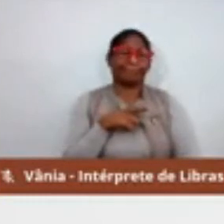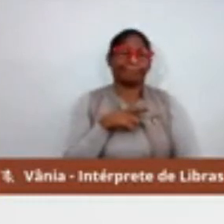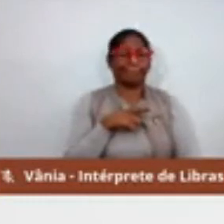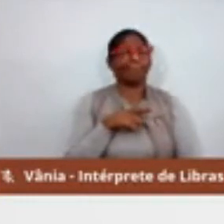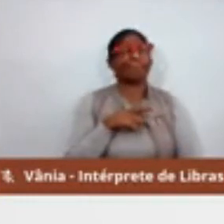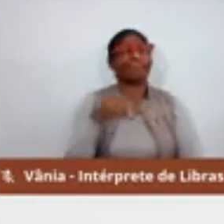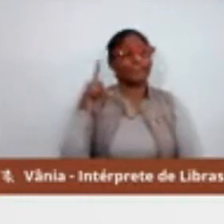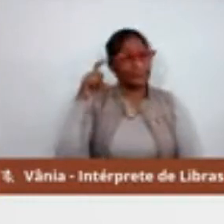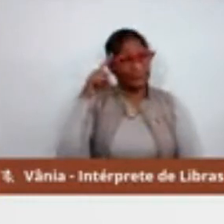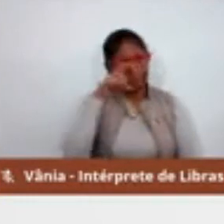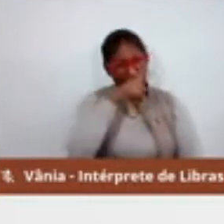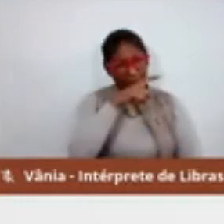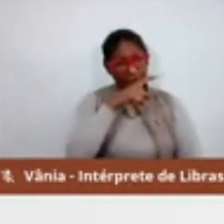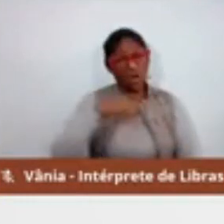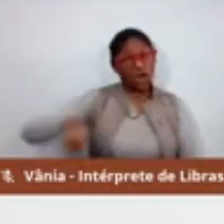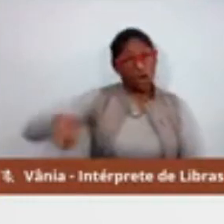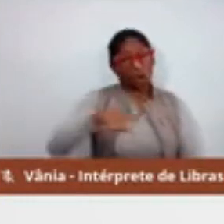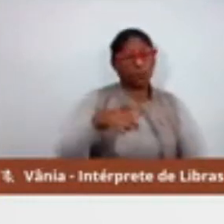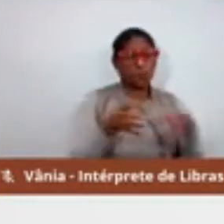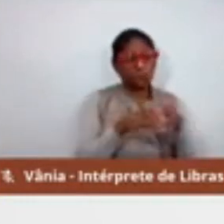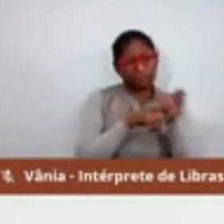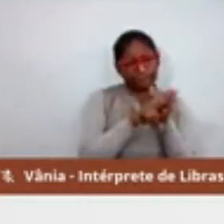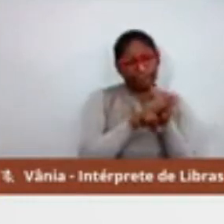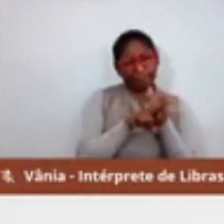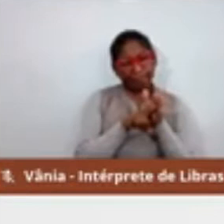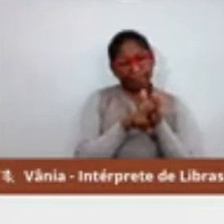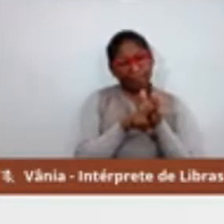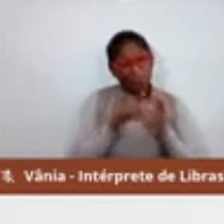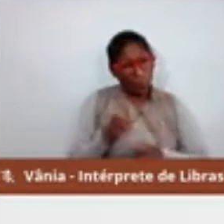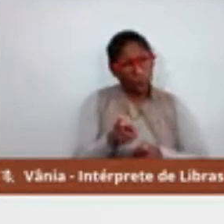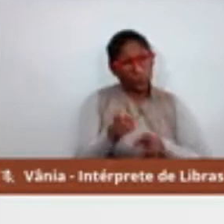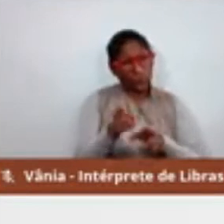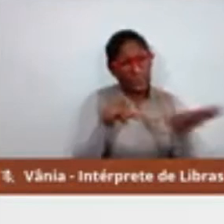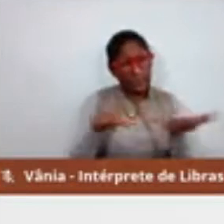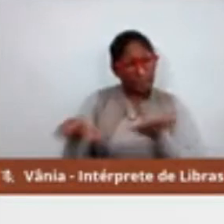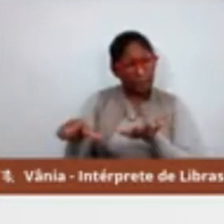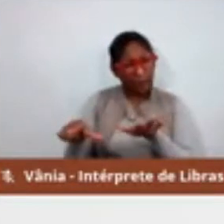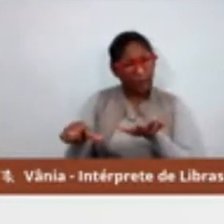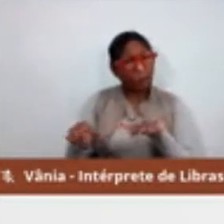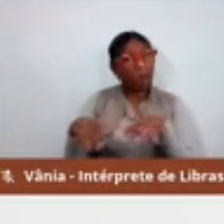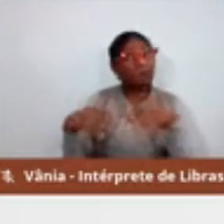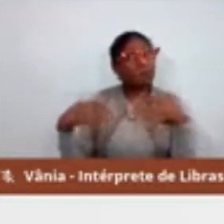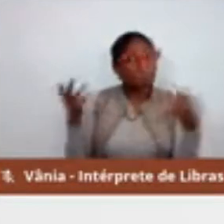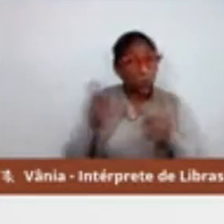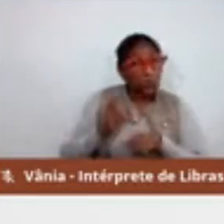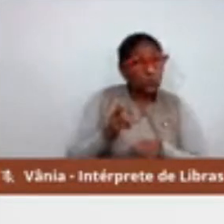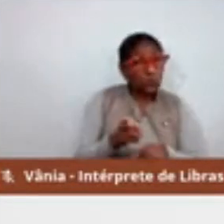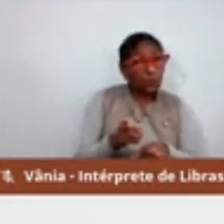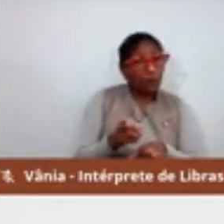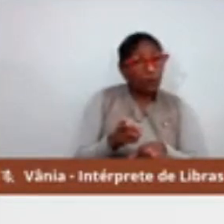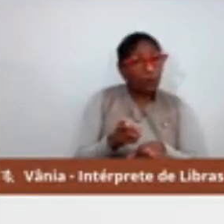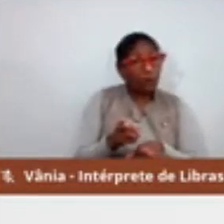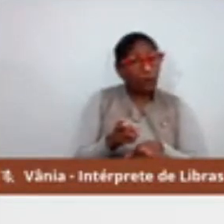por analisar se isso irá se manter nessa semana. Se mantiver, eles ainda têm uma folga